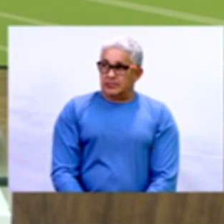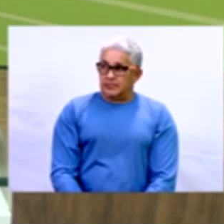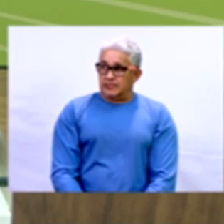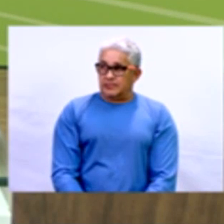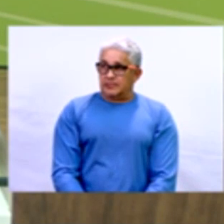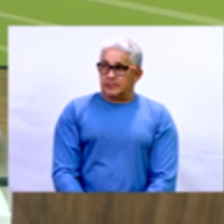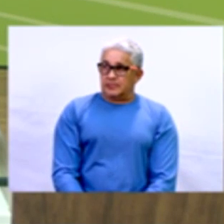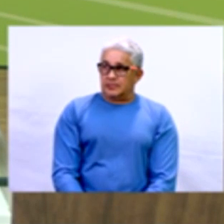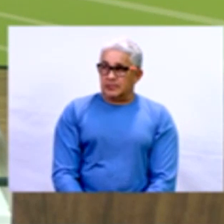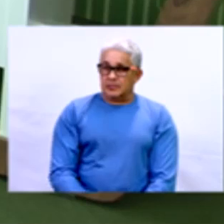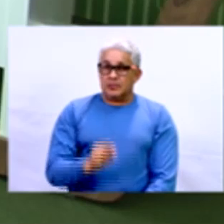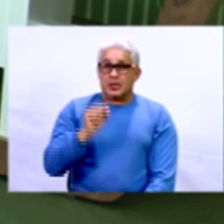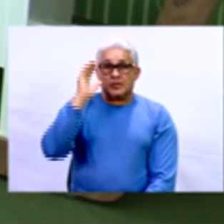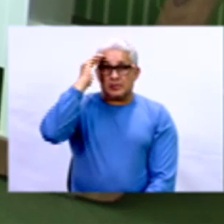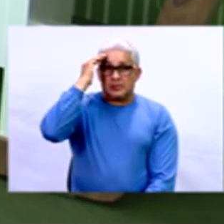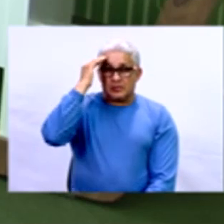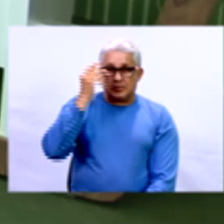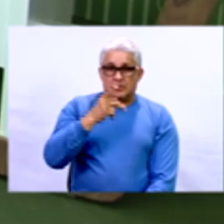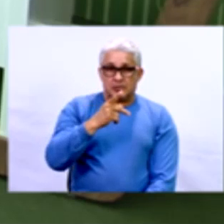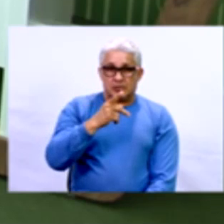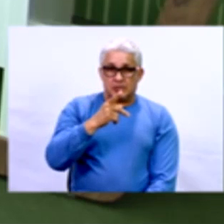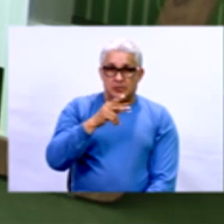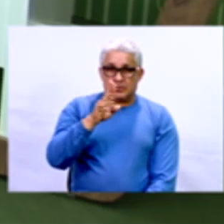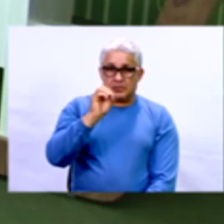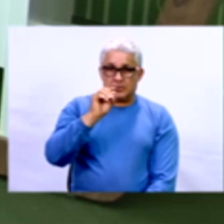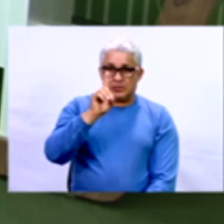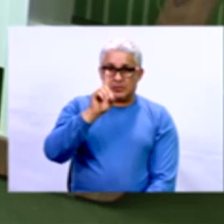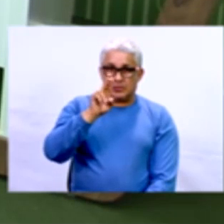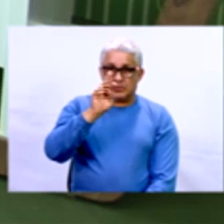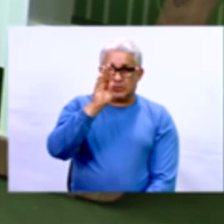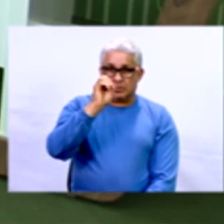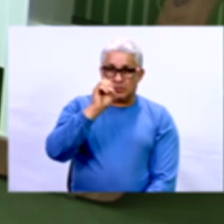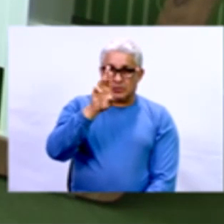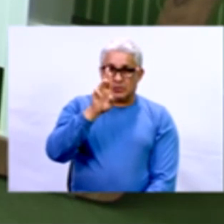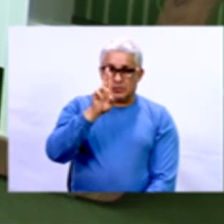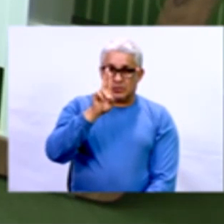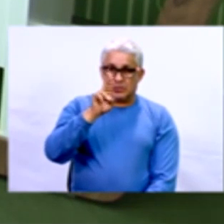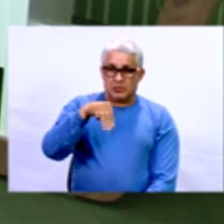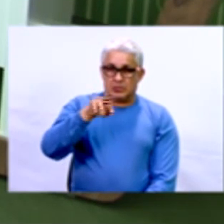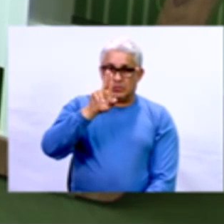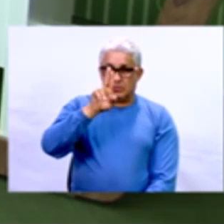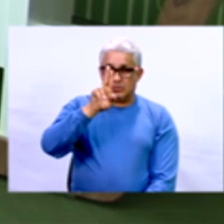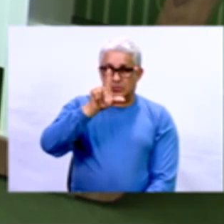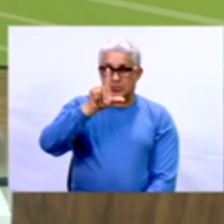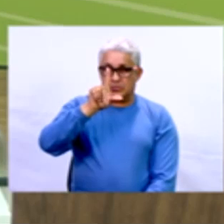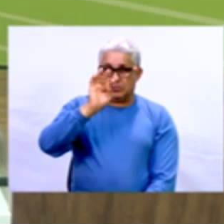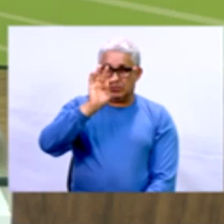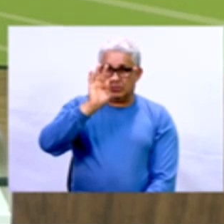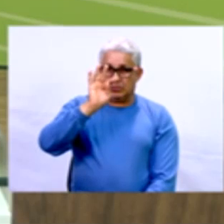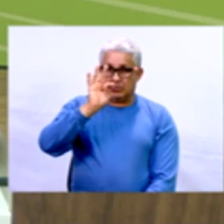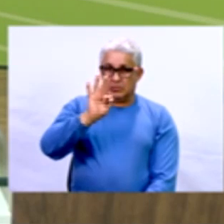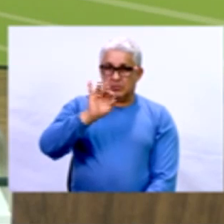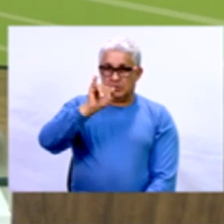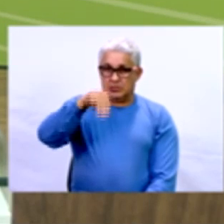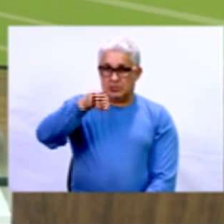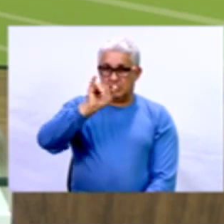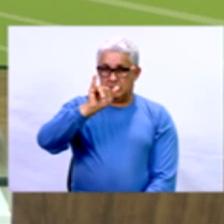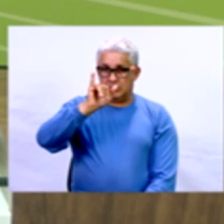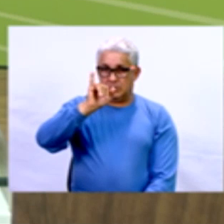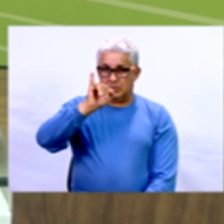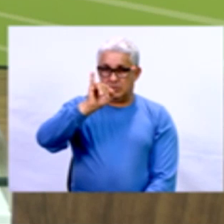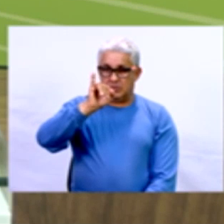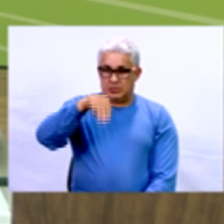O que eles entendem sobre o produtor multimídia? Exatamente. O profissional formado em multimídia trabalha